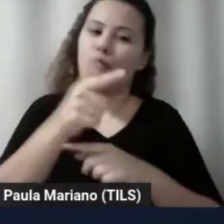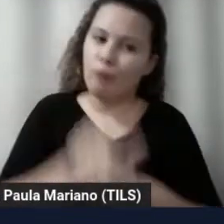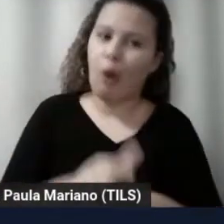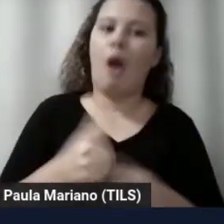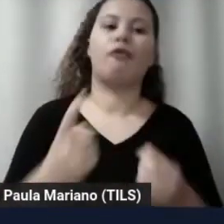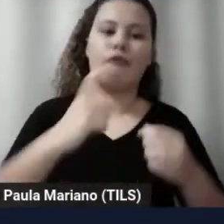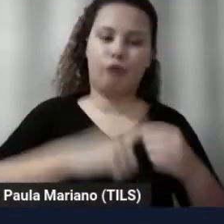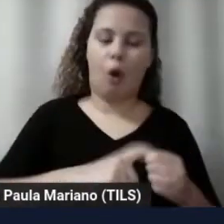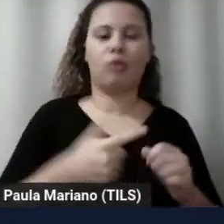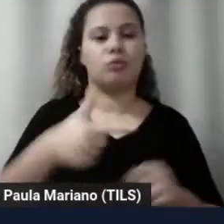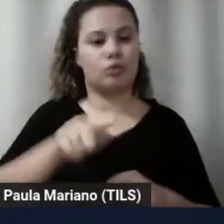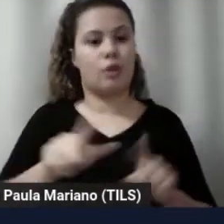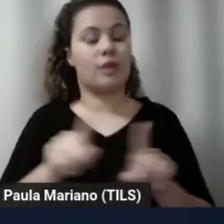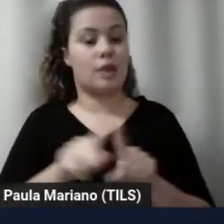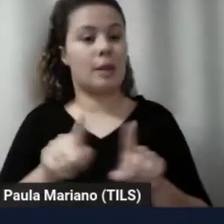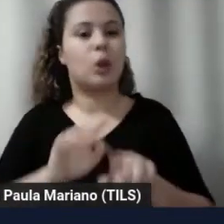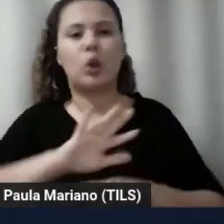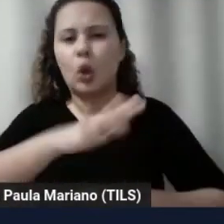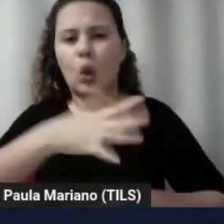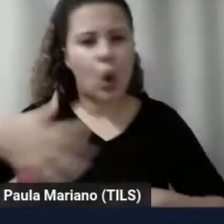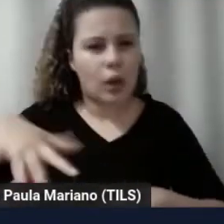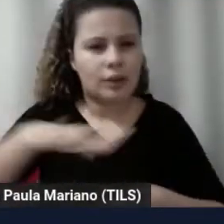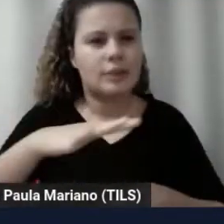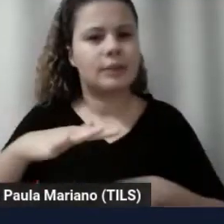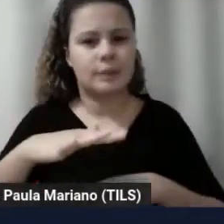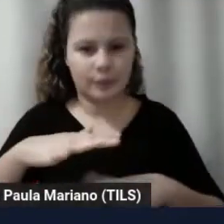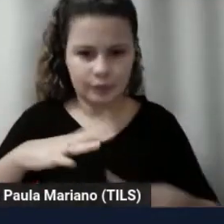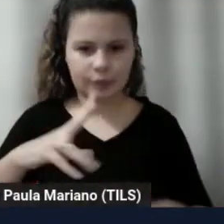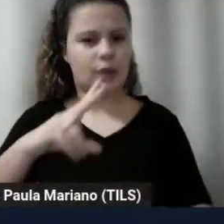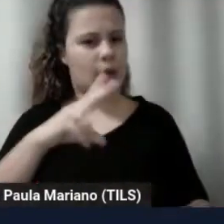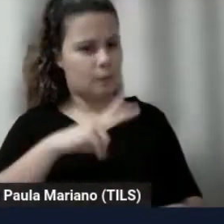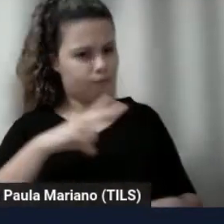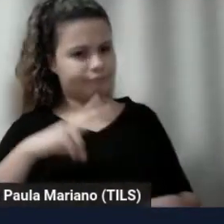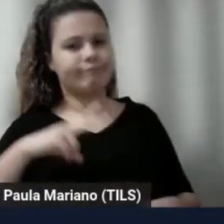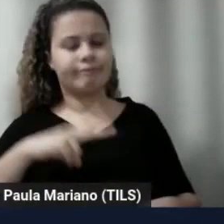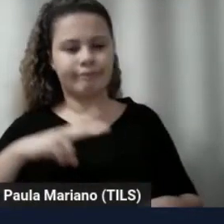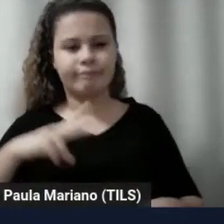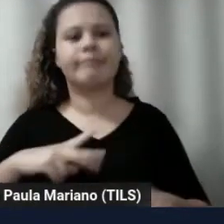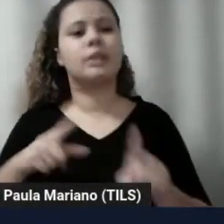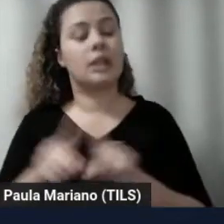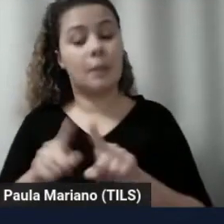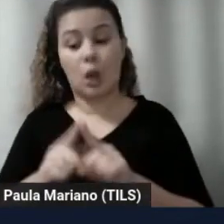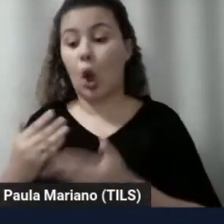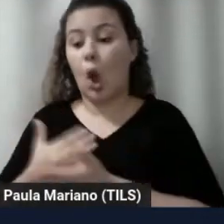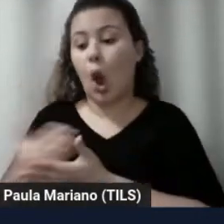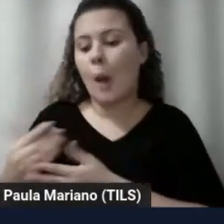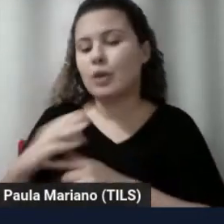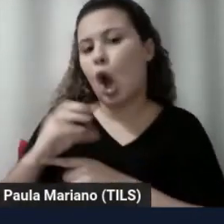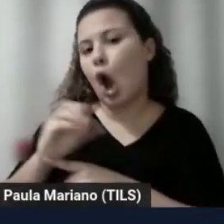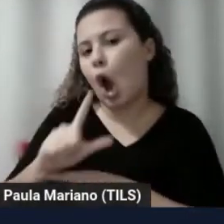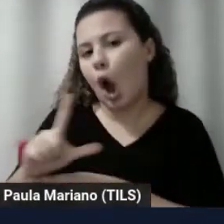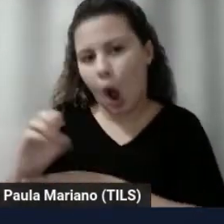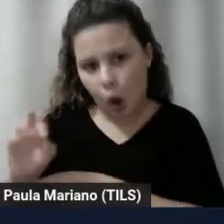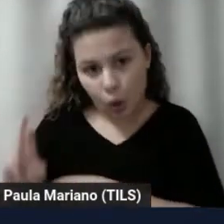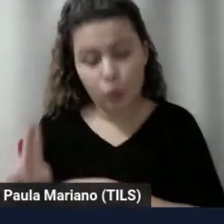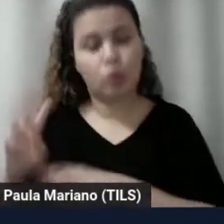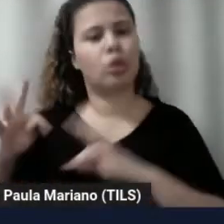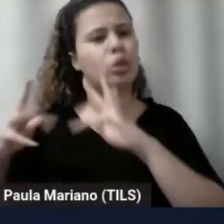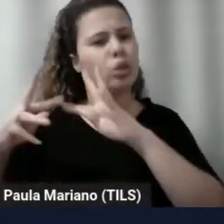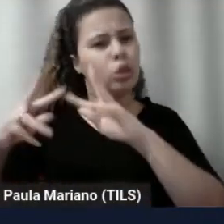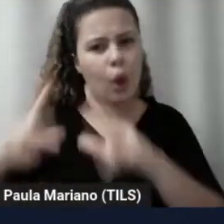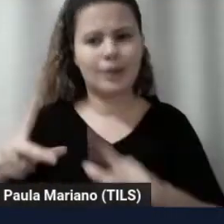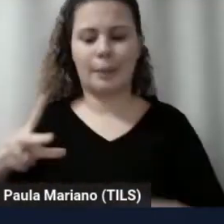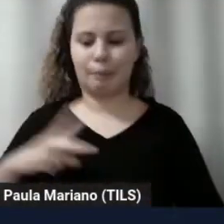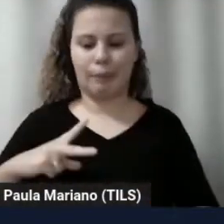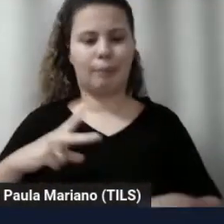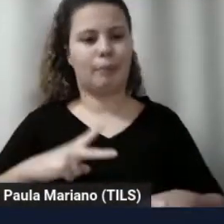todas as privatizações insanas. Olha, desde Collor, todas as privatizações que acontecem no